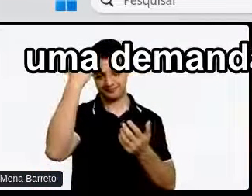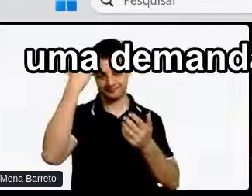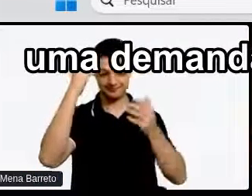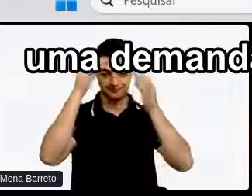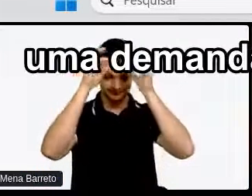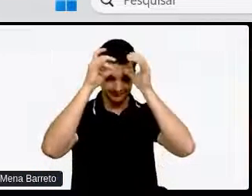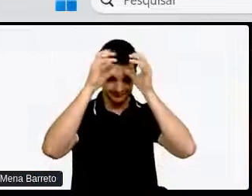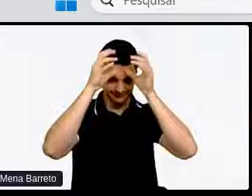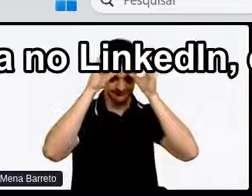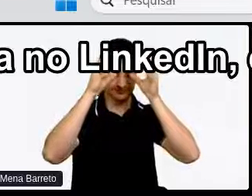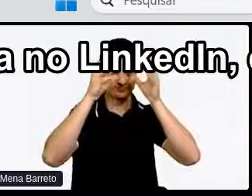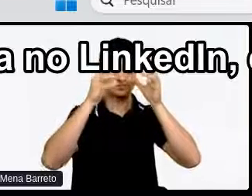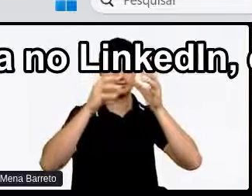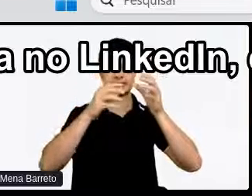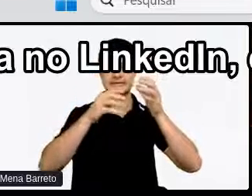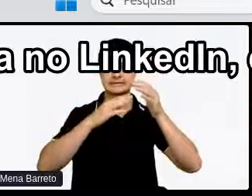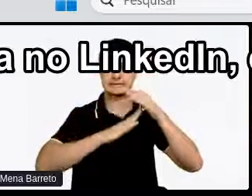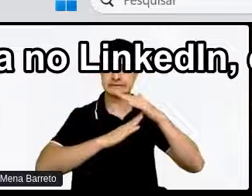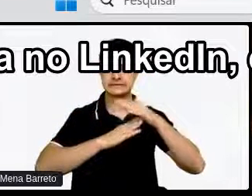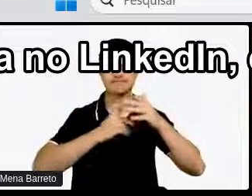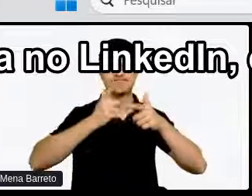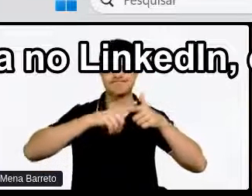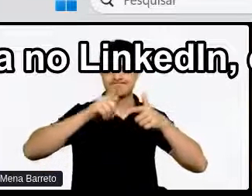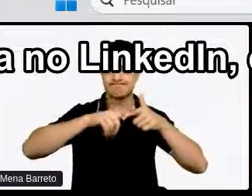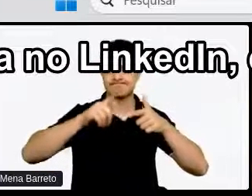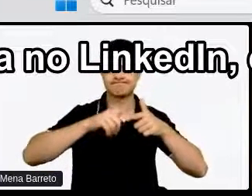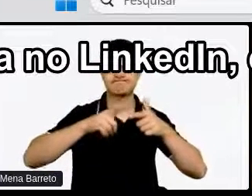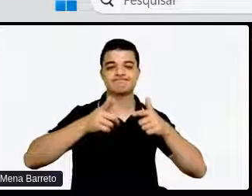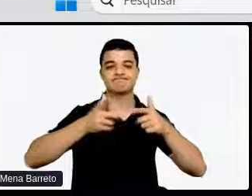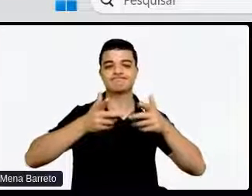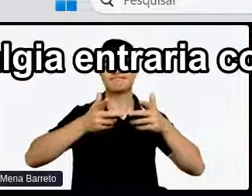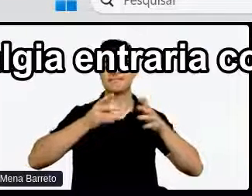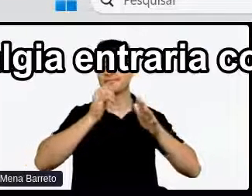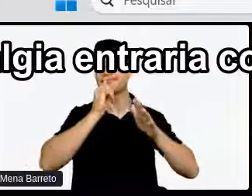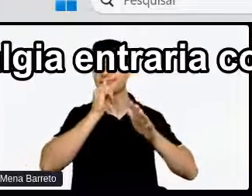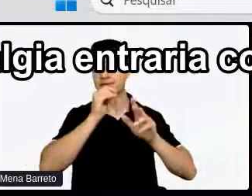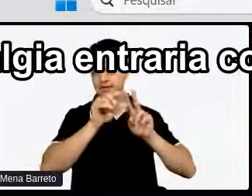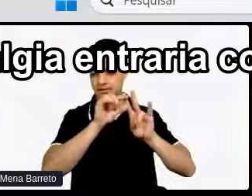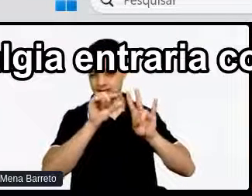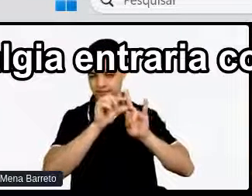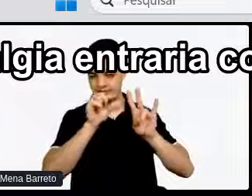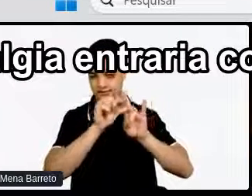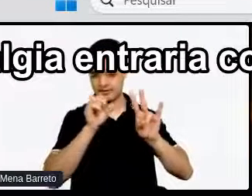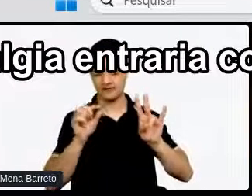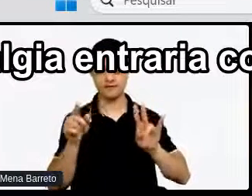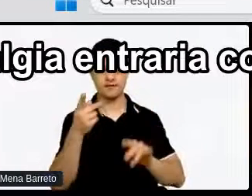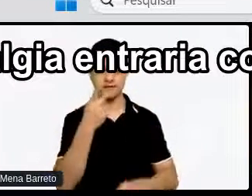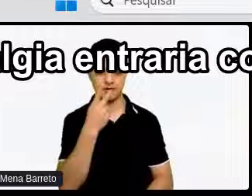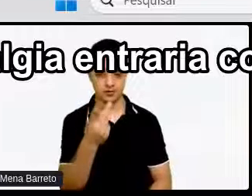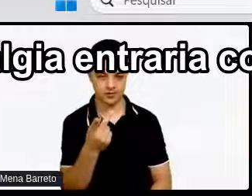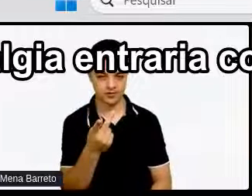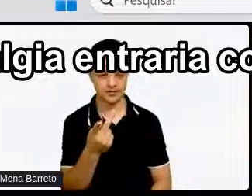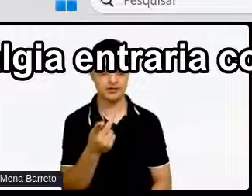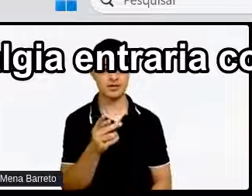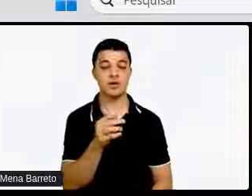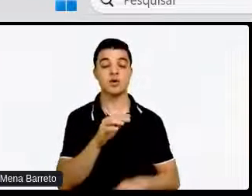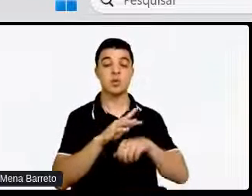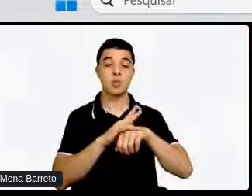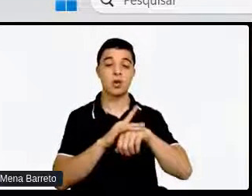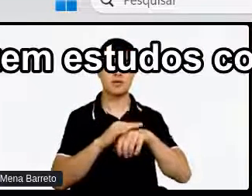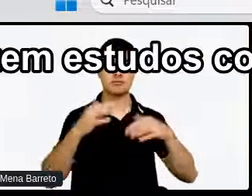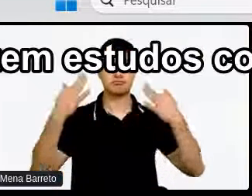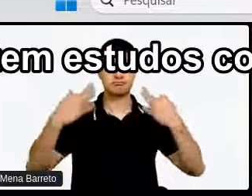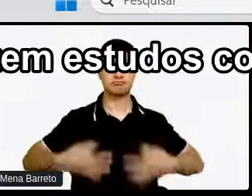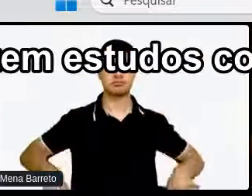demanda Que surgiu Até de uma pessoa No linkedin Eu vi ela comentar Sobre isso Se a fibromialgia Ela entraria Como uma neurodivergência